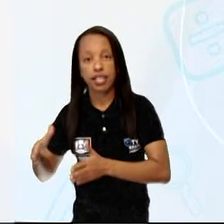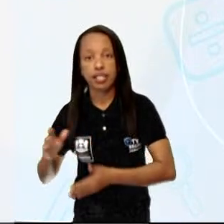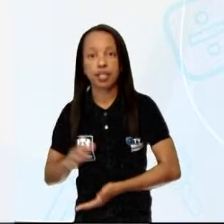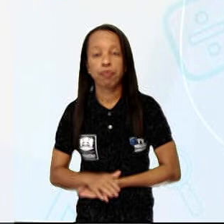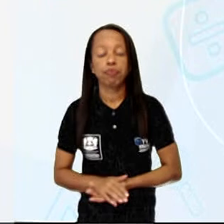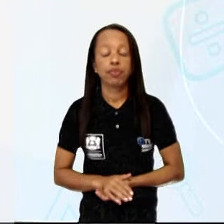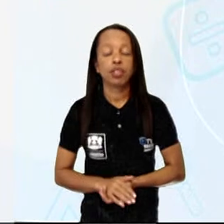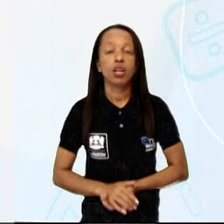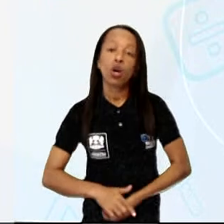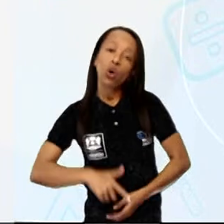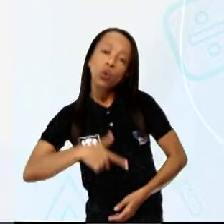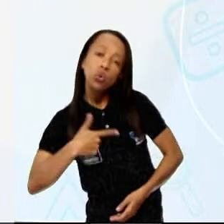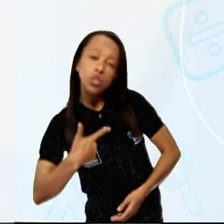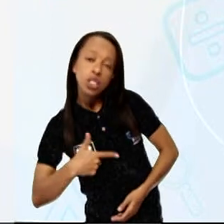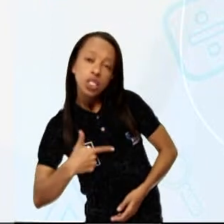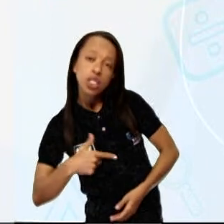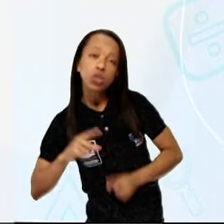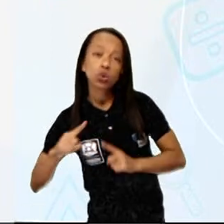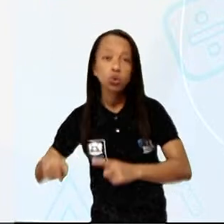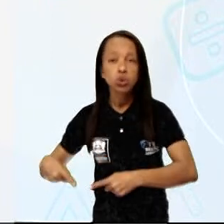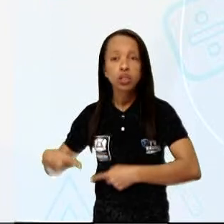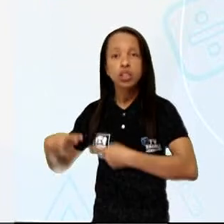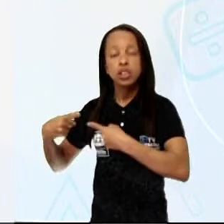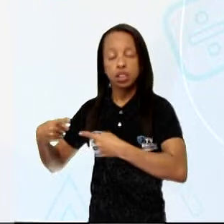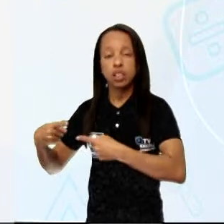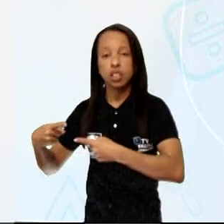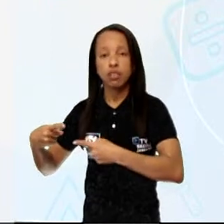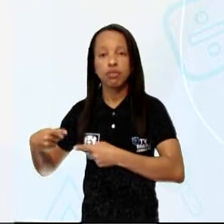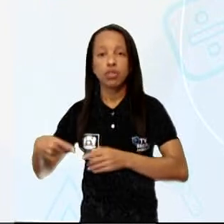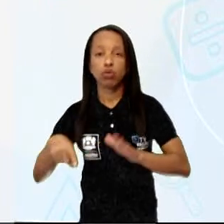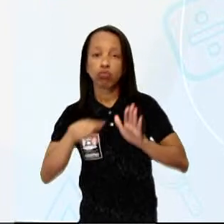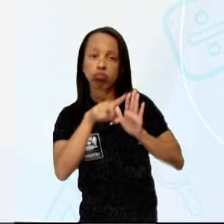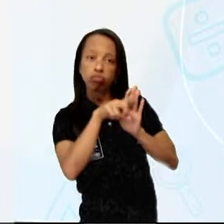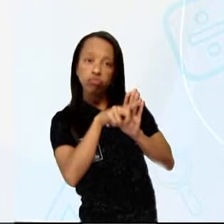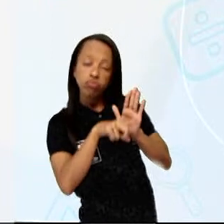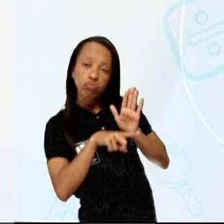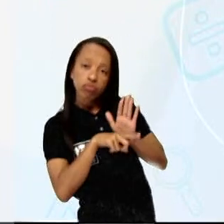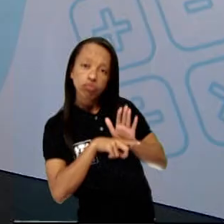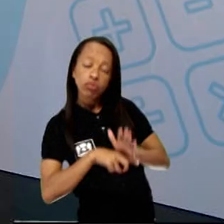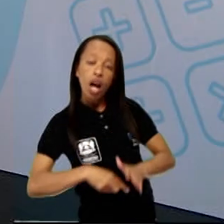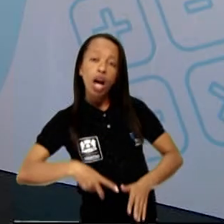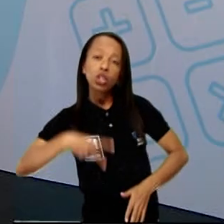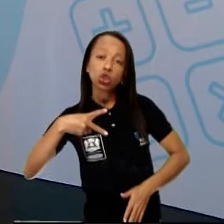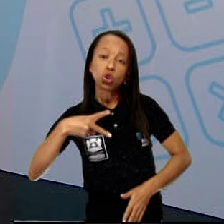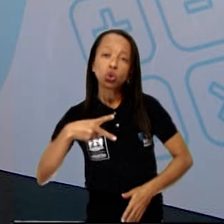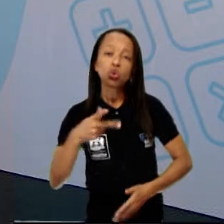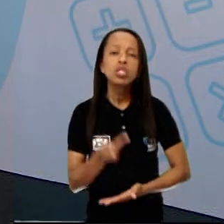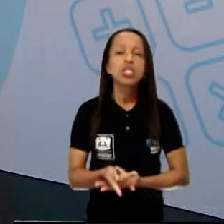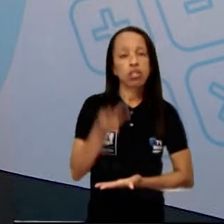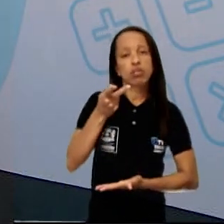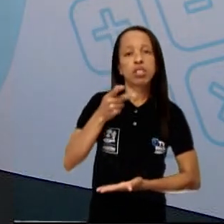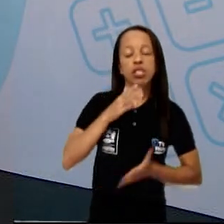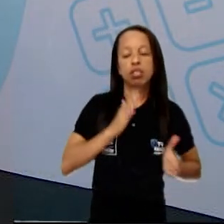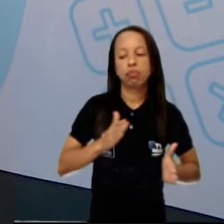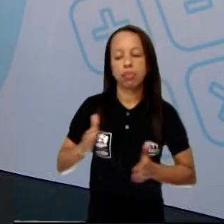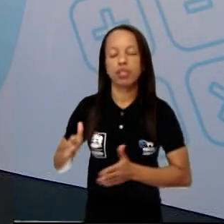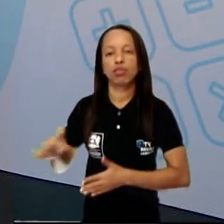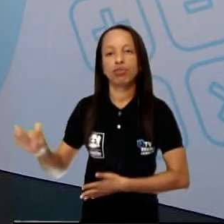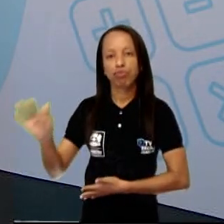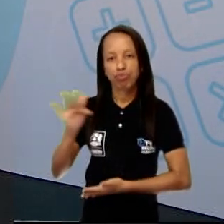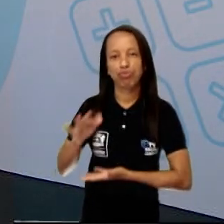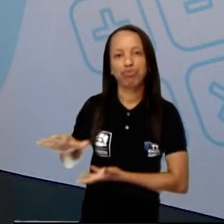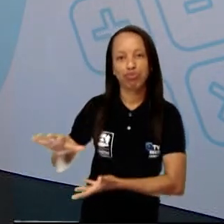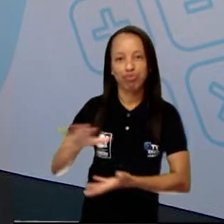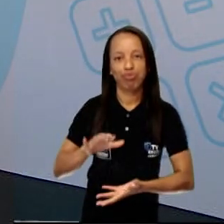o segundo desafio, se não conseguir fazer o primeiro, é citar duas consequências da Revolução Francesa, certo? Chama aqui e agora, ó,